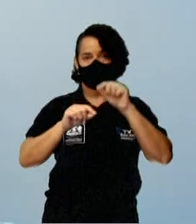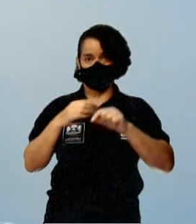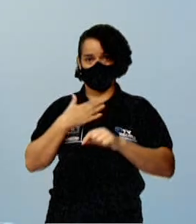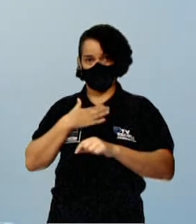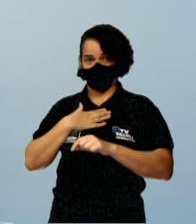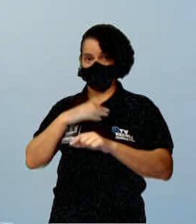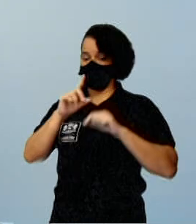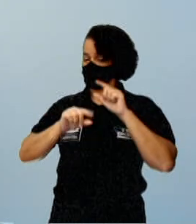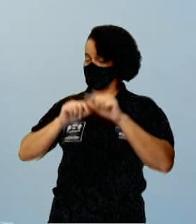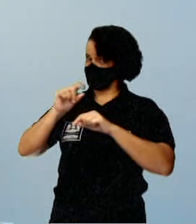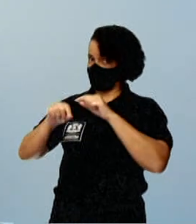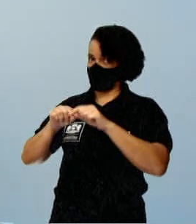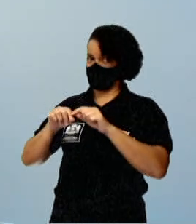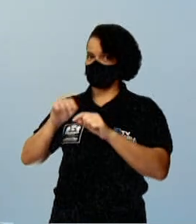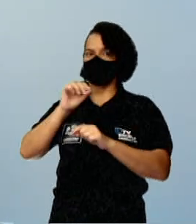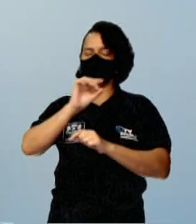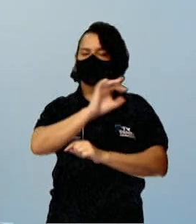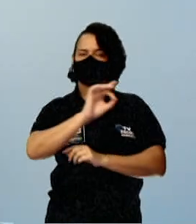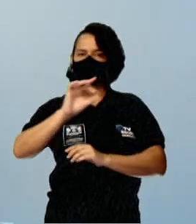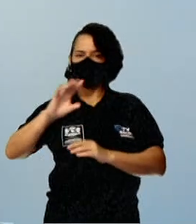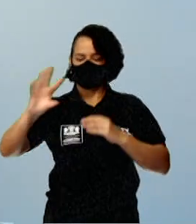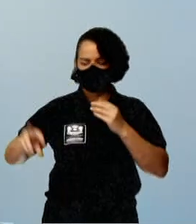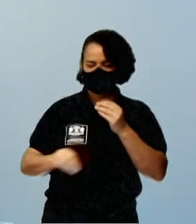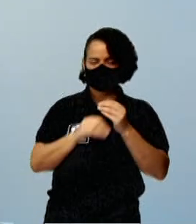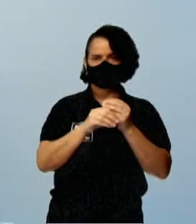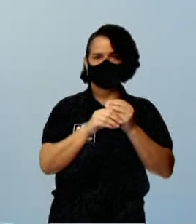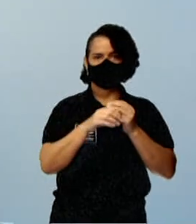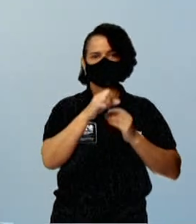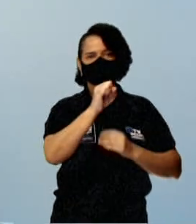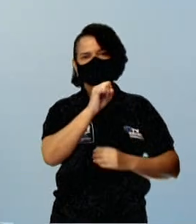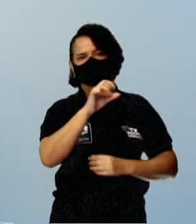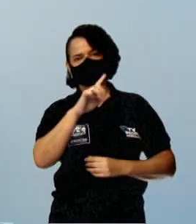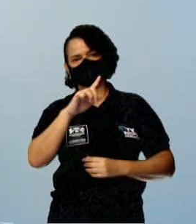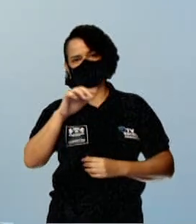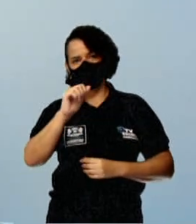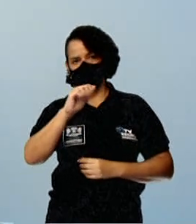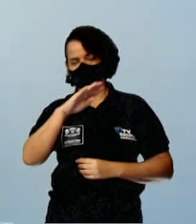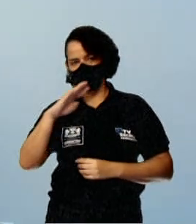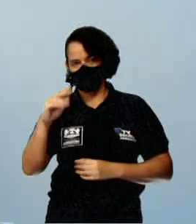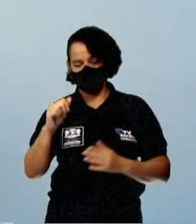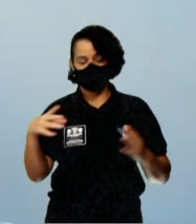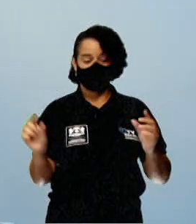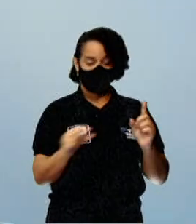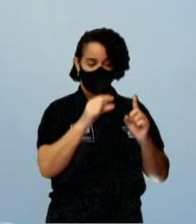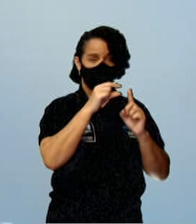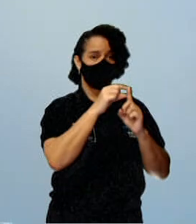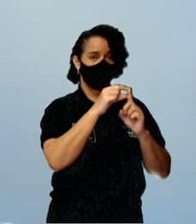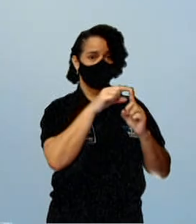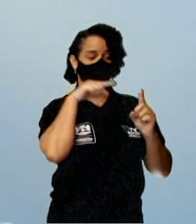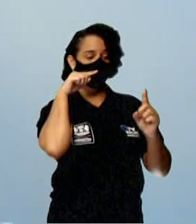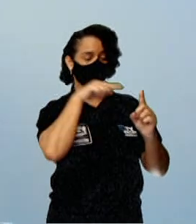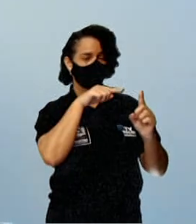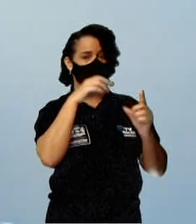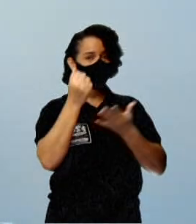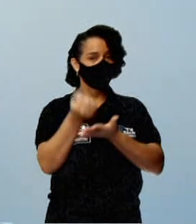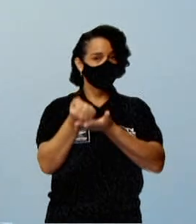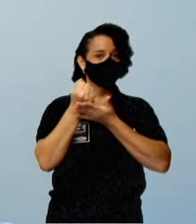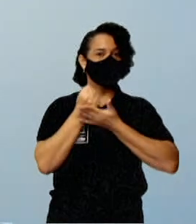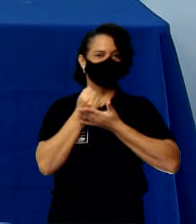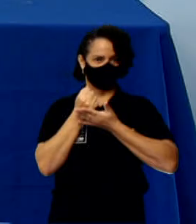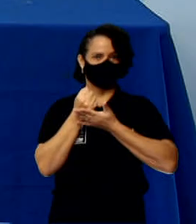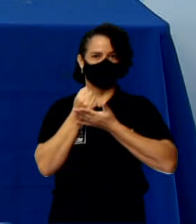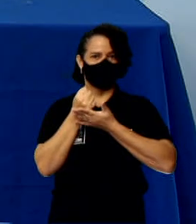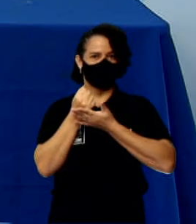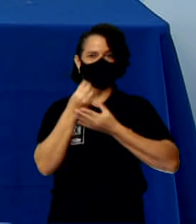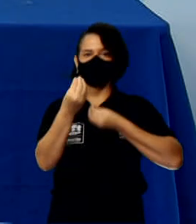relacionando cada figura musical a uma sílaba, uma palavra. E essa palavra vai nos ajudar a